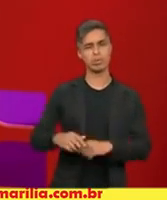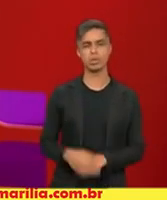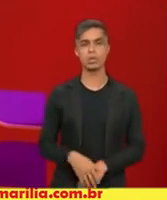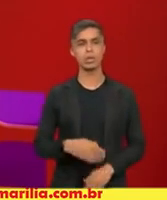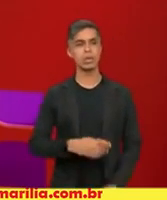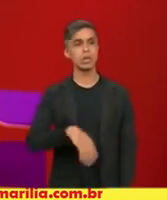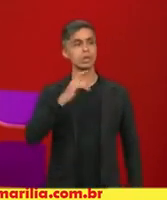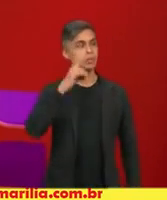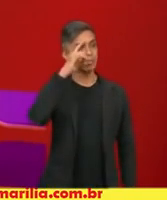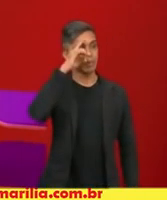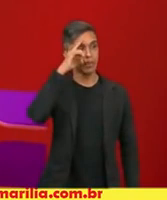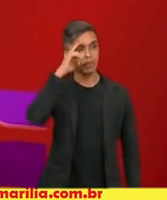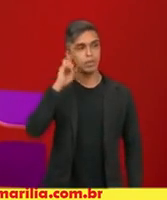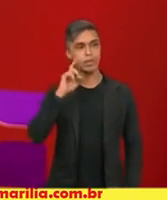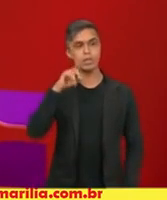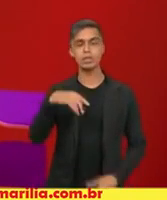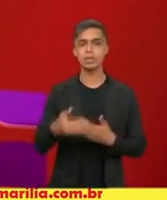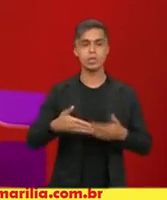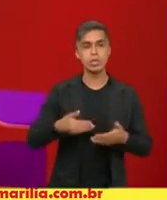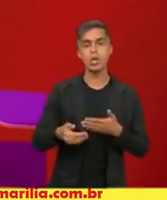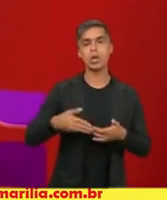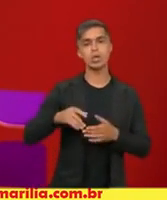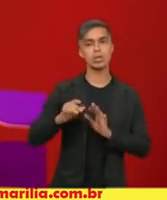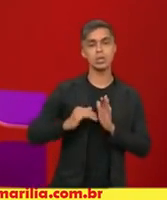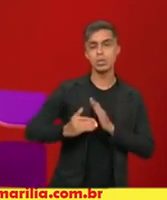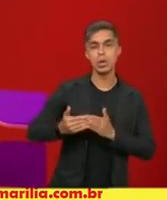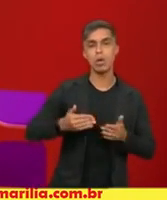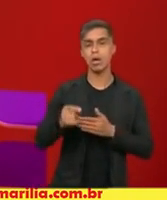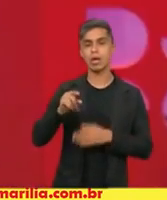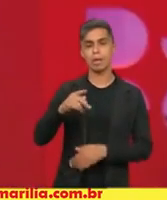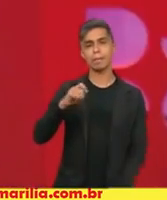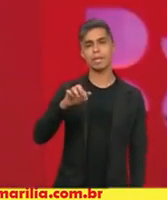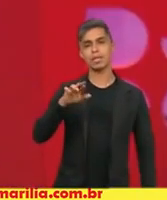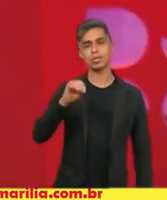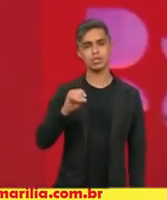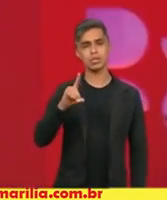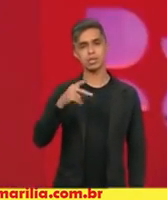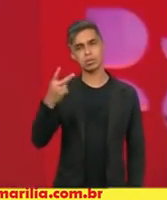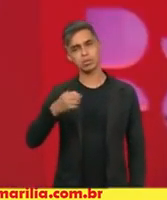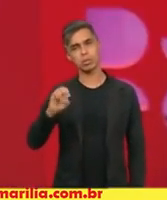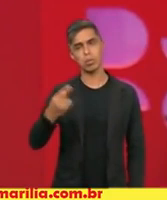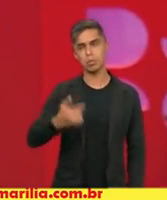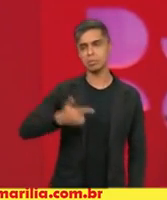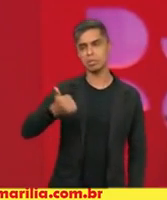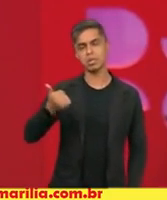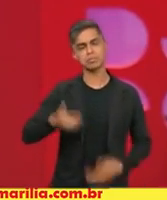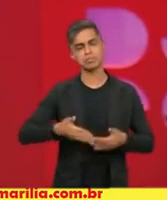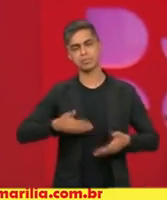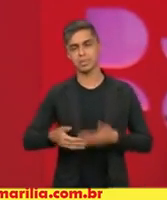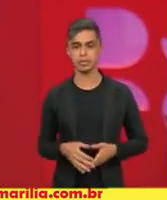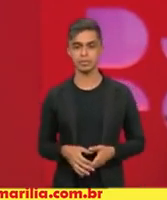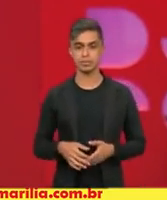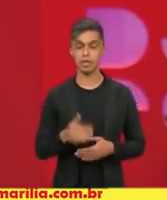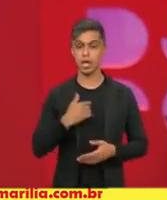Pedro I, no fundo, não importam tanto. Perfeito. Cara, eu entrevistei aqui a Marilena